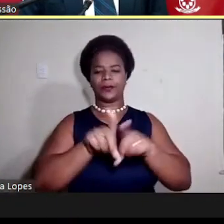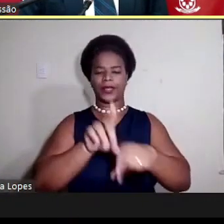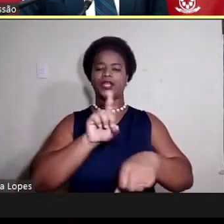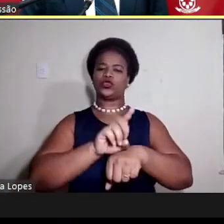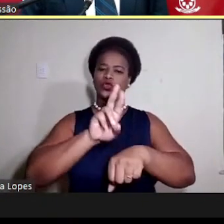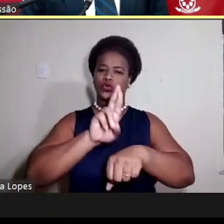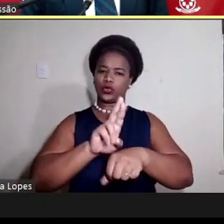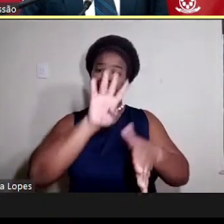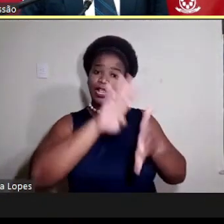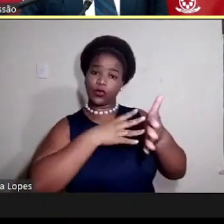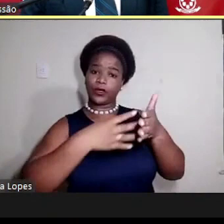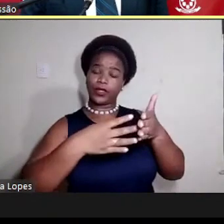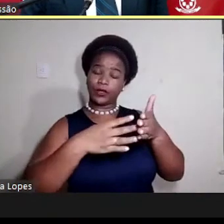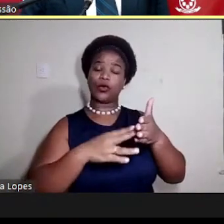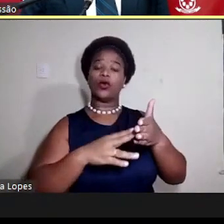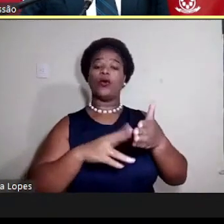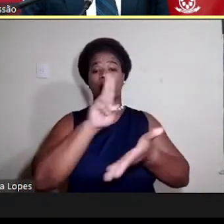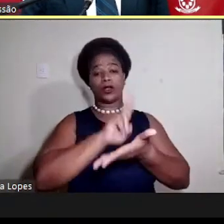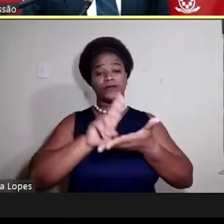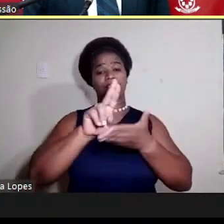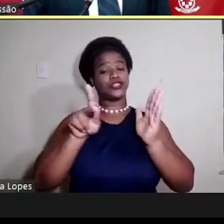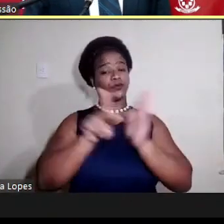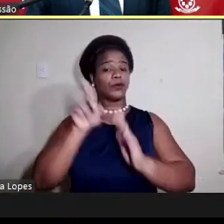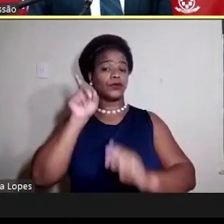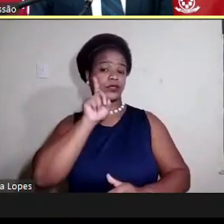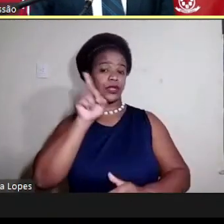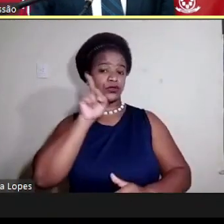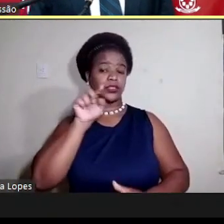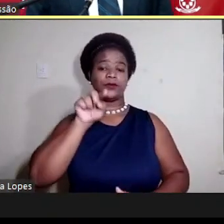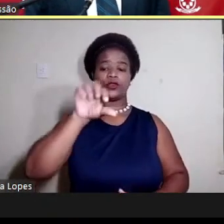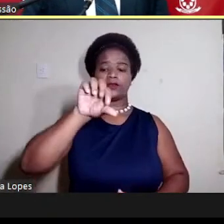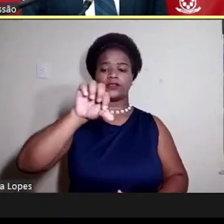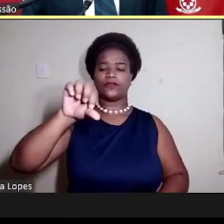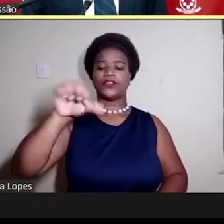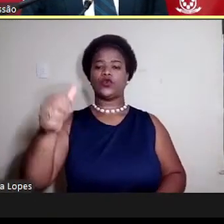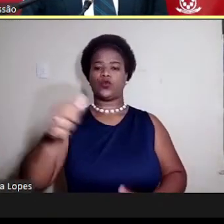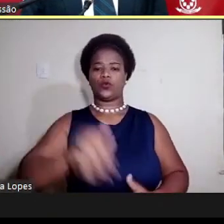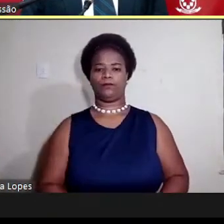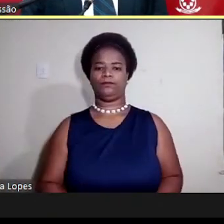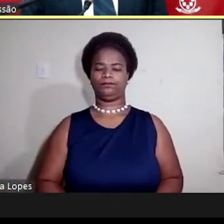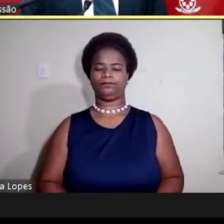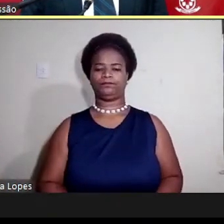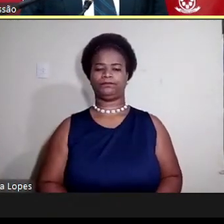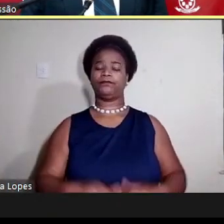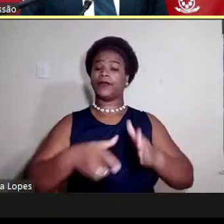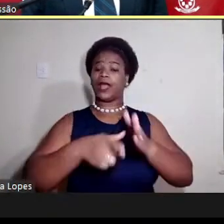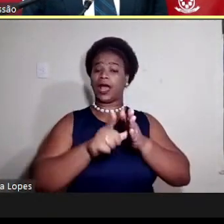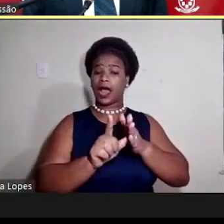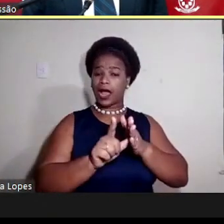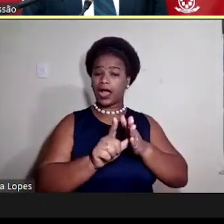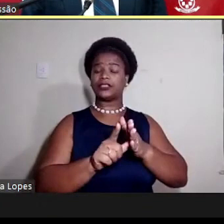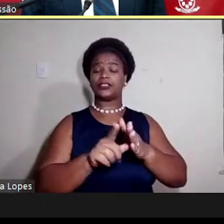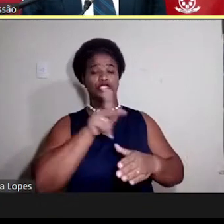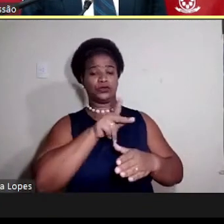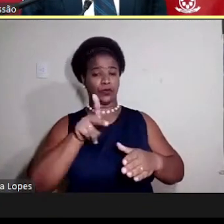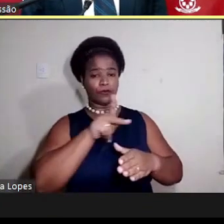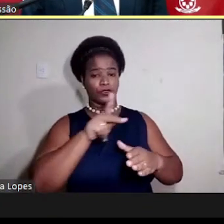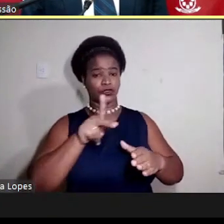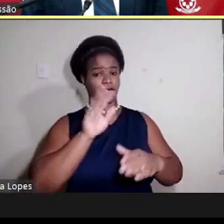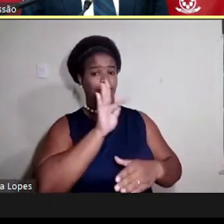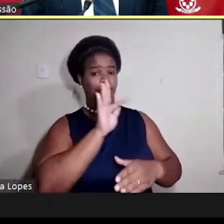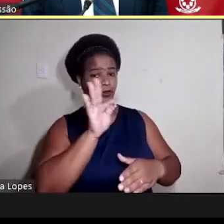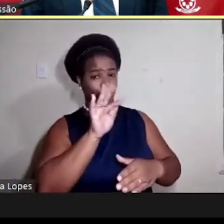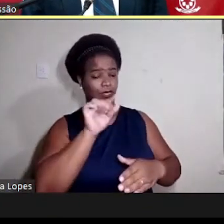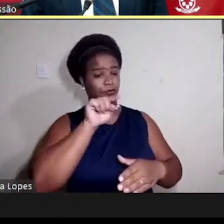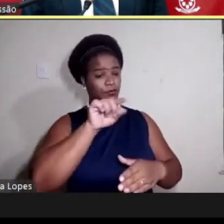Michigan, Estados Unidos, em 91. Antes de se tornar docente da nossa faculdade, em 72,